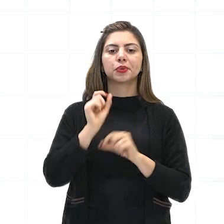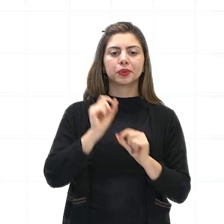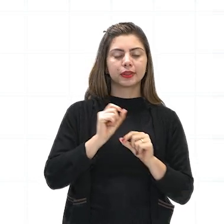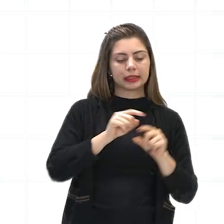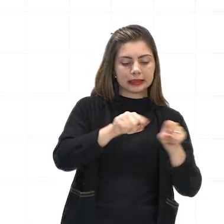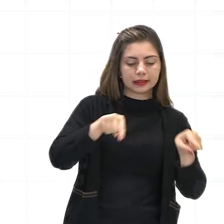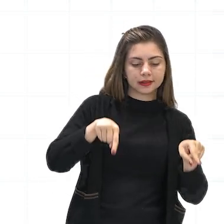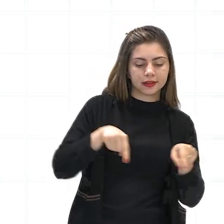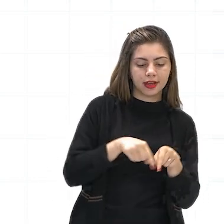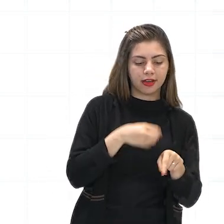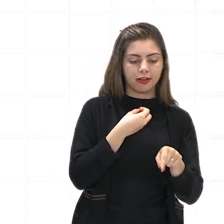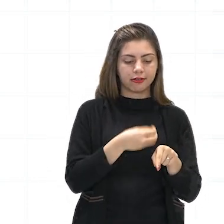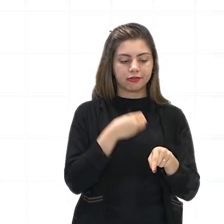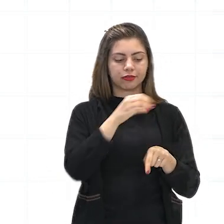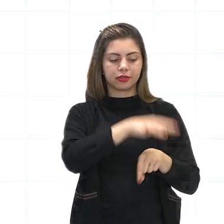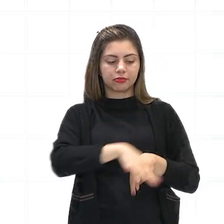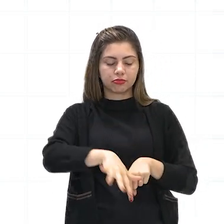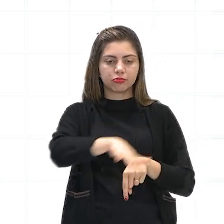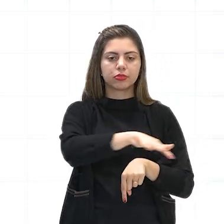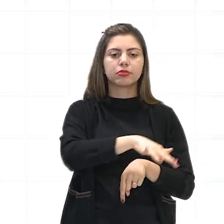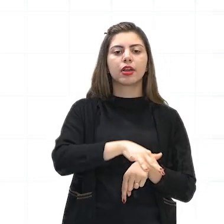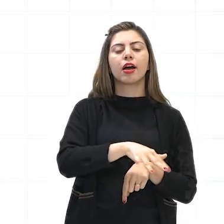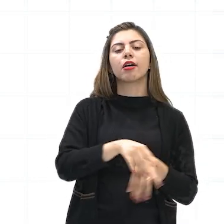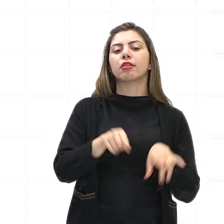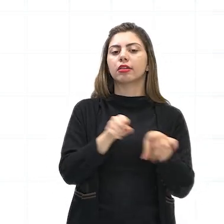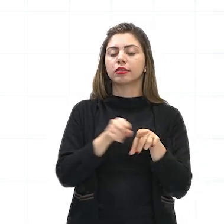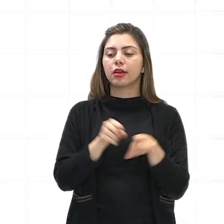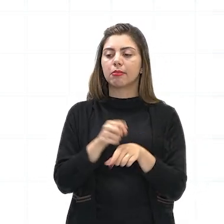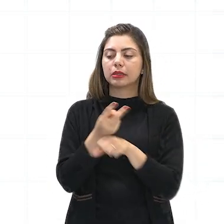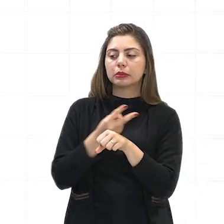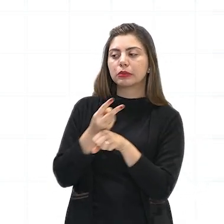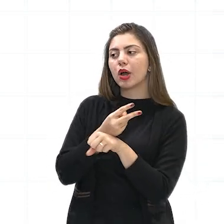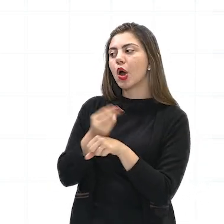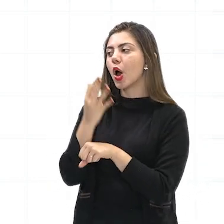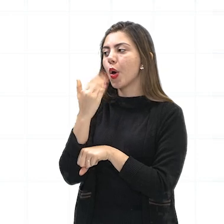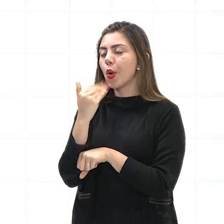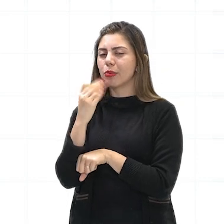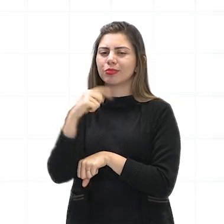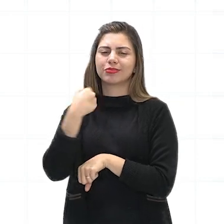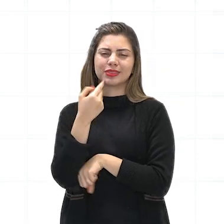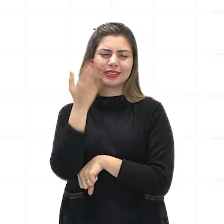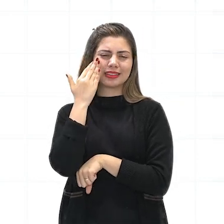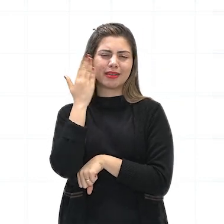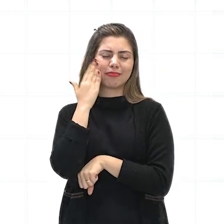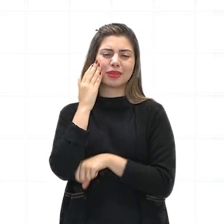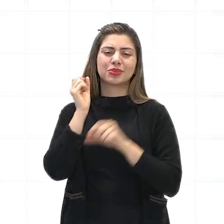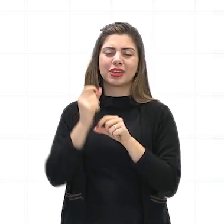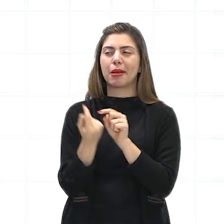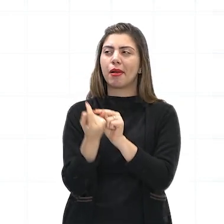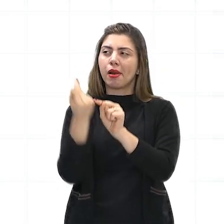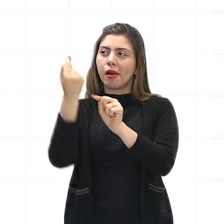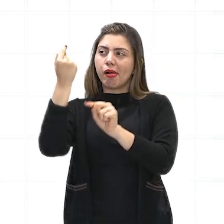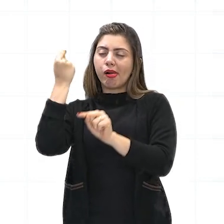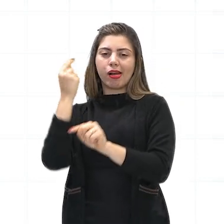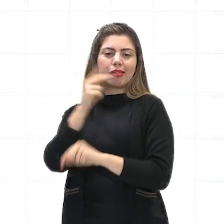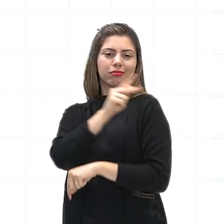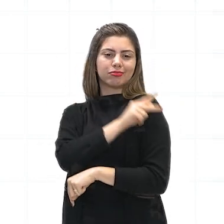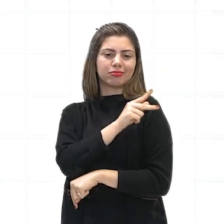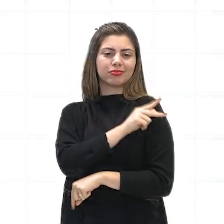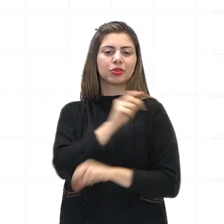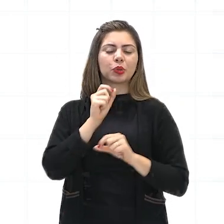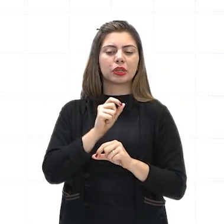onde morava, de correr atrás aí dos seus alimentos. A gente sabe que lá no tempo dos homens primitivos,